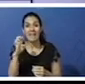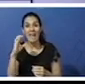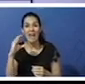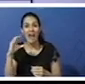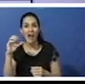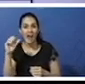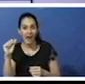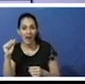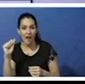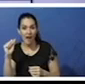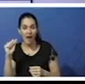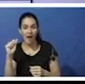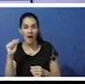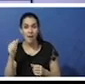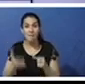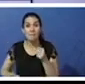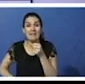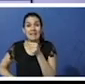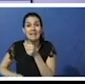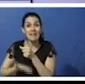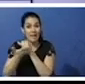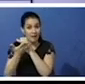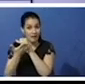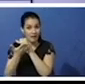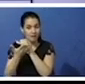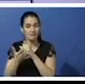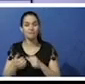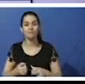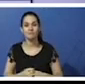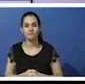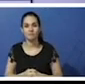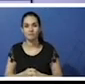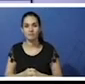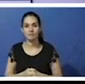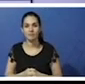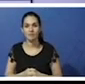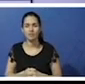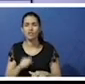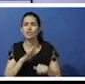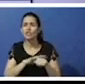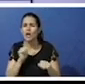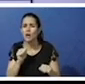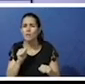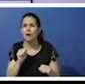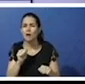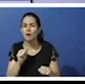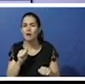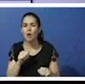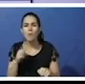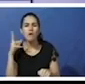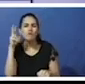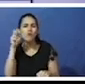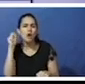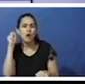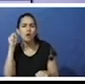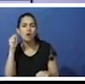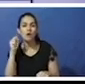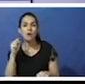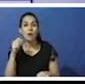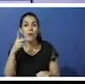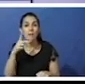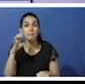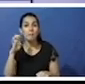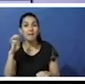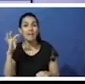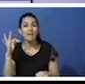Vamos fazer a leitura novamente? Peteca. Vamos chamar a peteca para ver qual que é a sílaba mais forte?